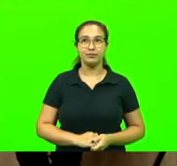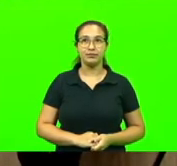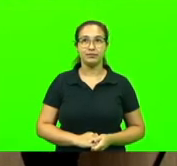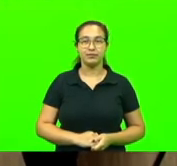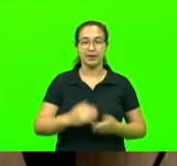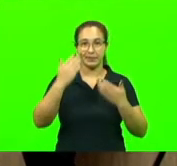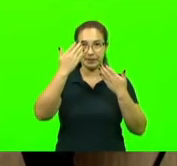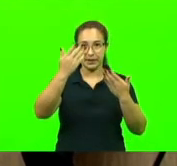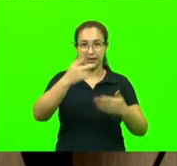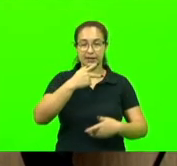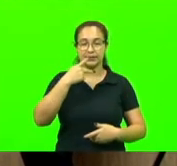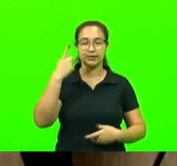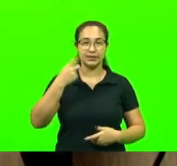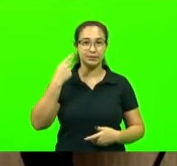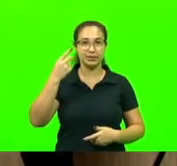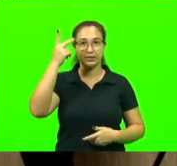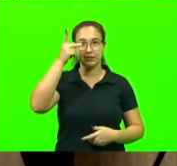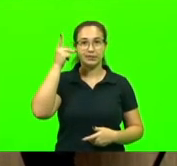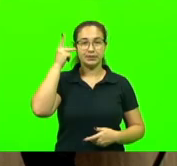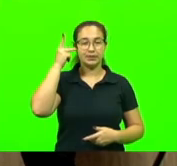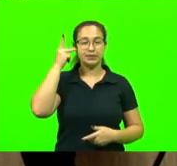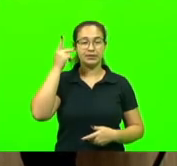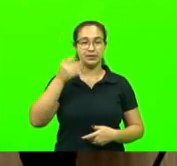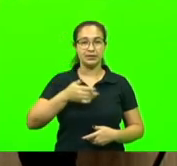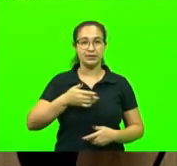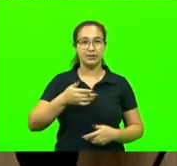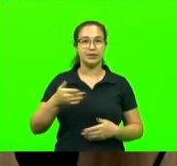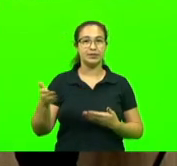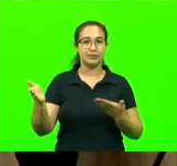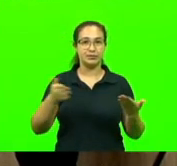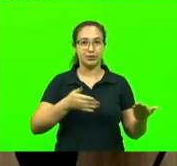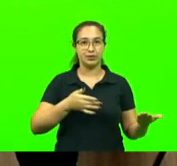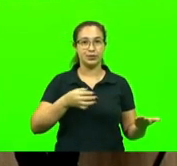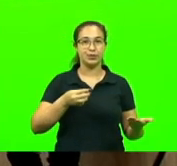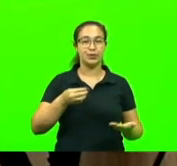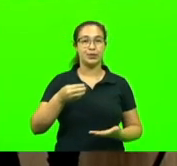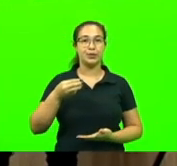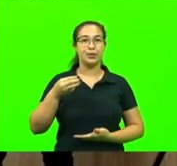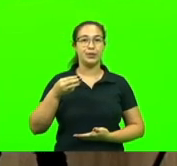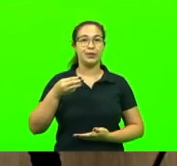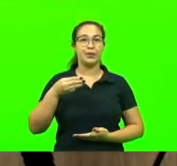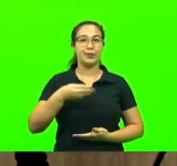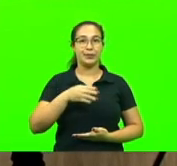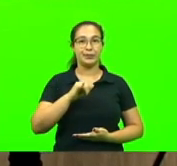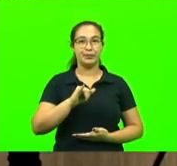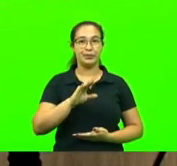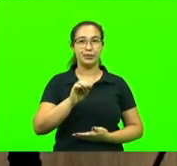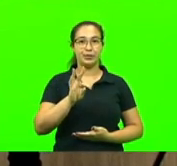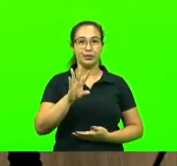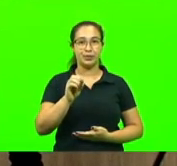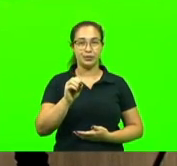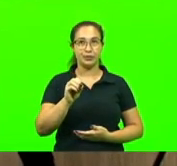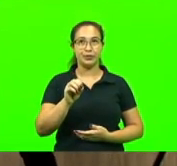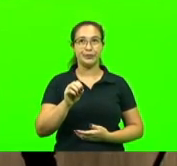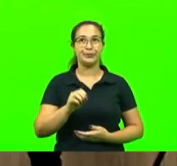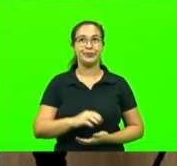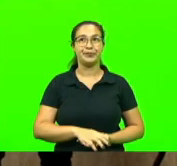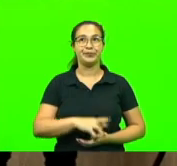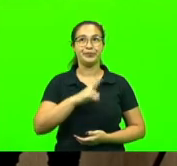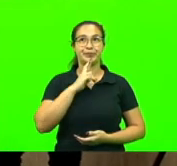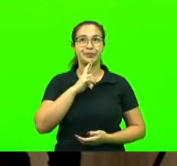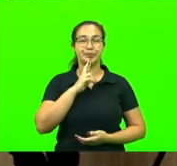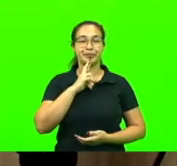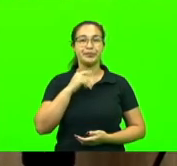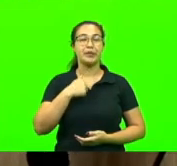Obrigado, deputada Paulinha. Ainda para discutir, o deputado Mioto. Senhor presidente, eu quero manifestar meu posicionamento